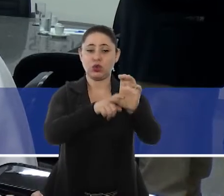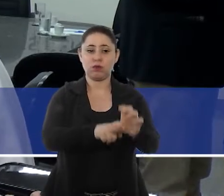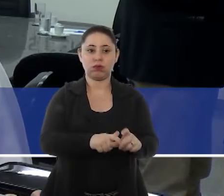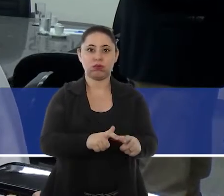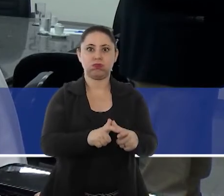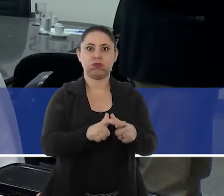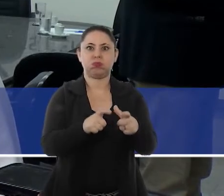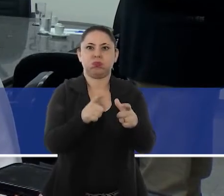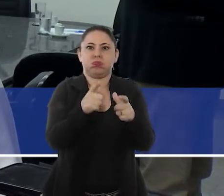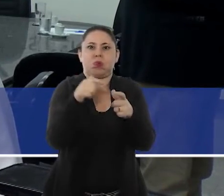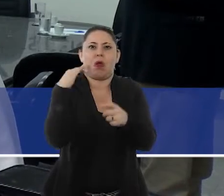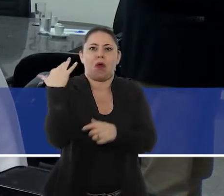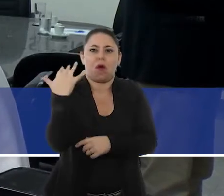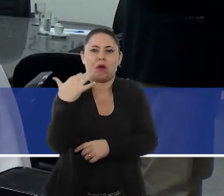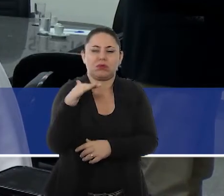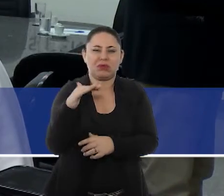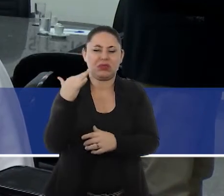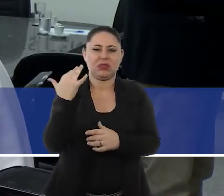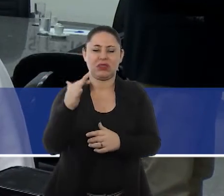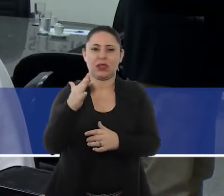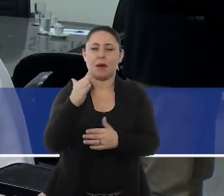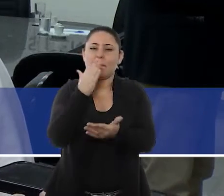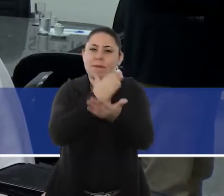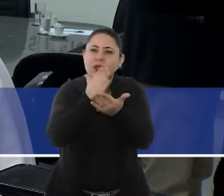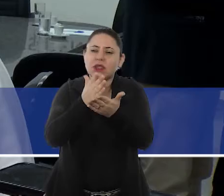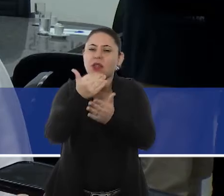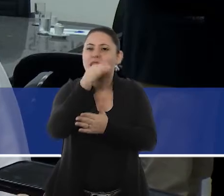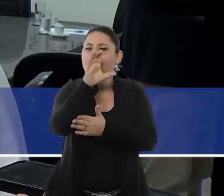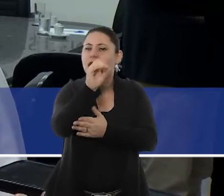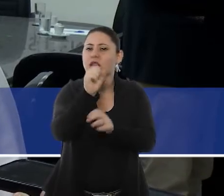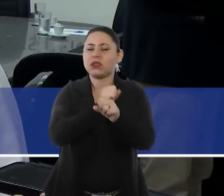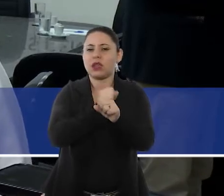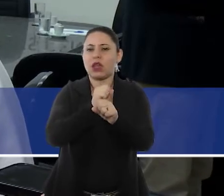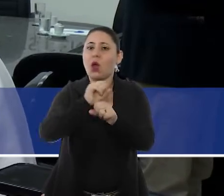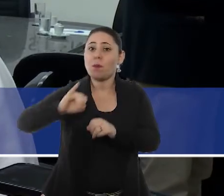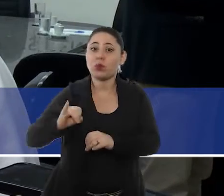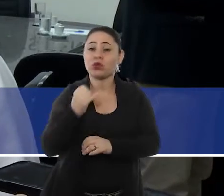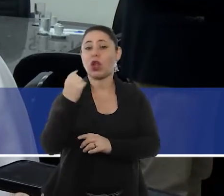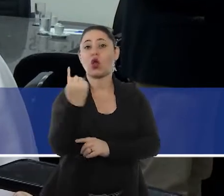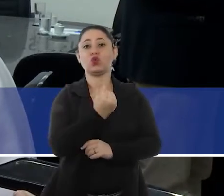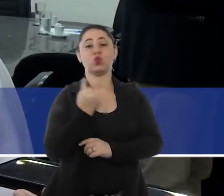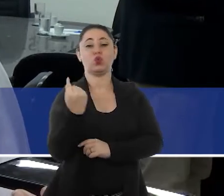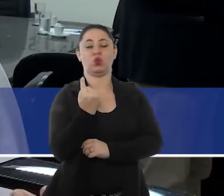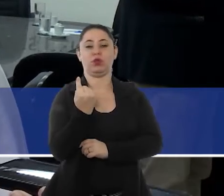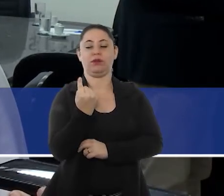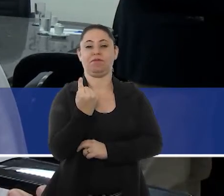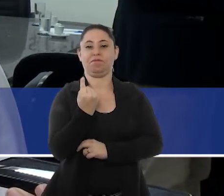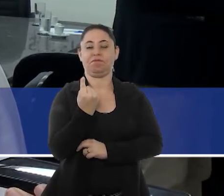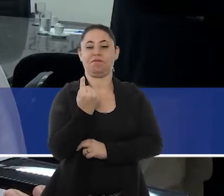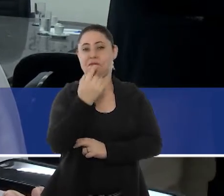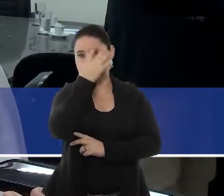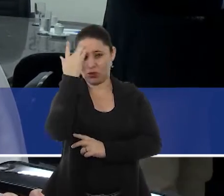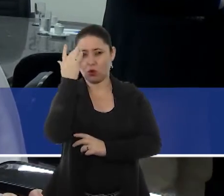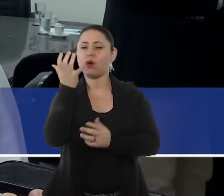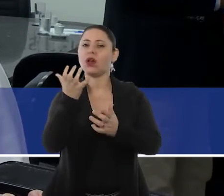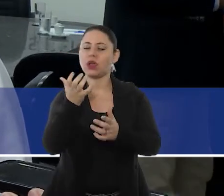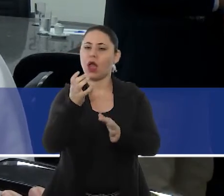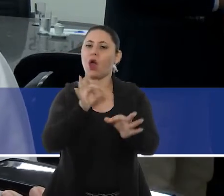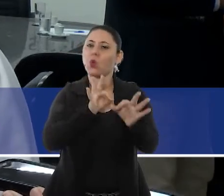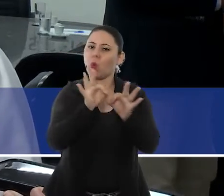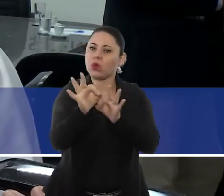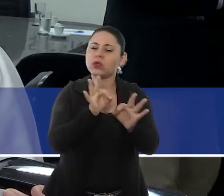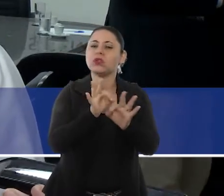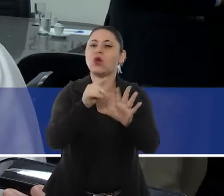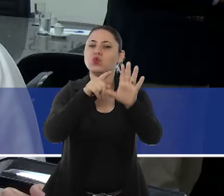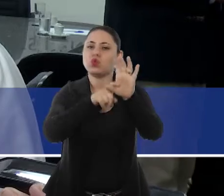E em débitos de grande valor, né? O contribuinte consegue parcelar em até 10 anos esses valores. Então acho que é uma oportunidade única